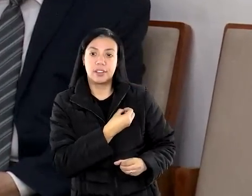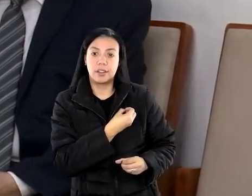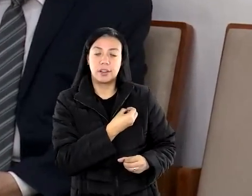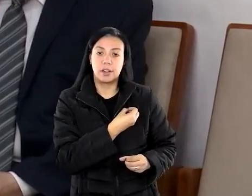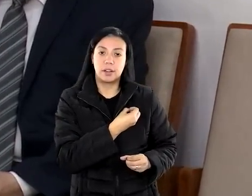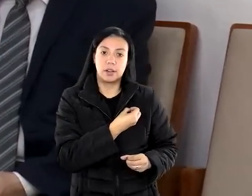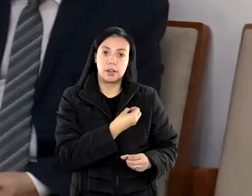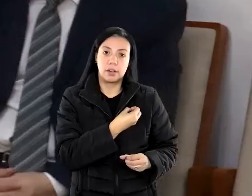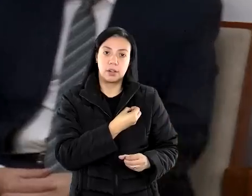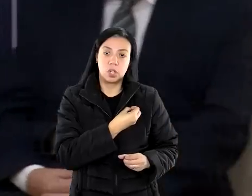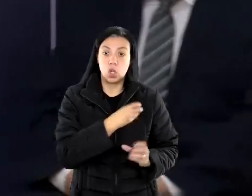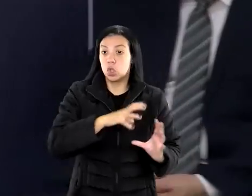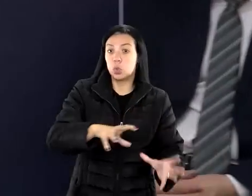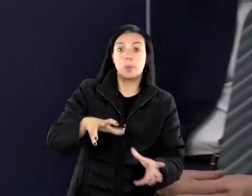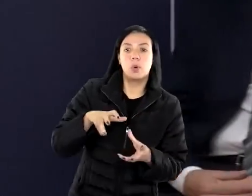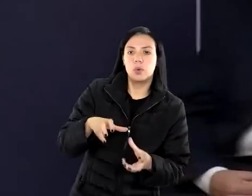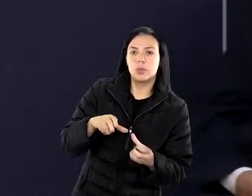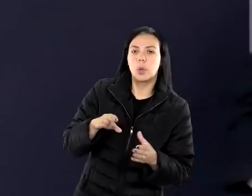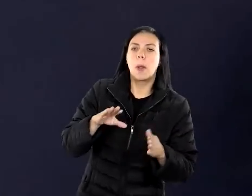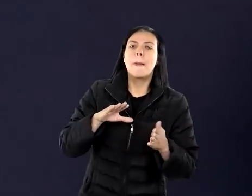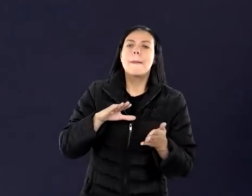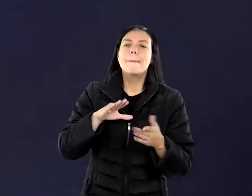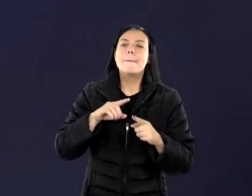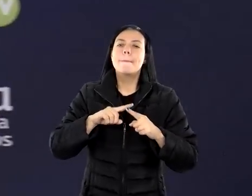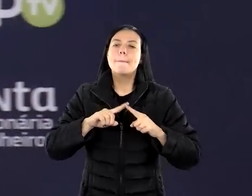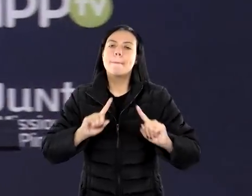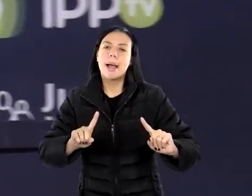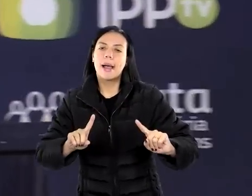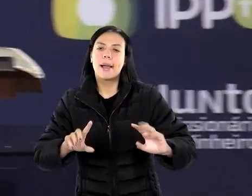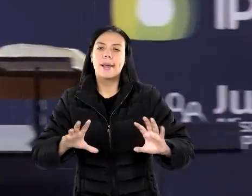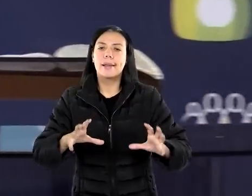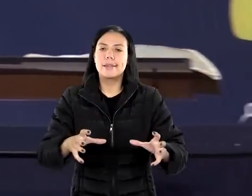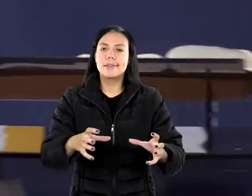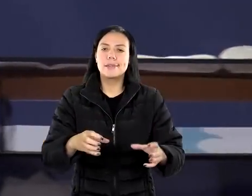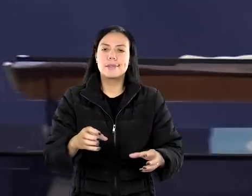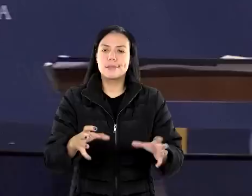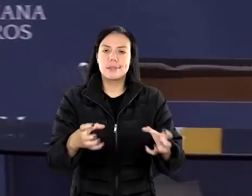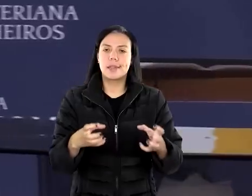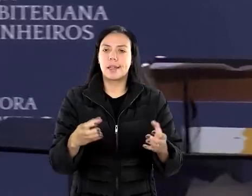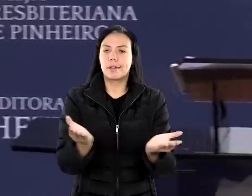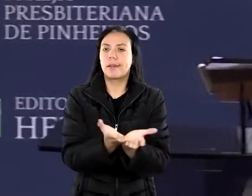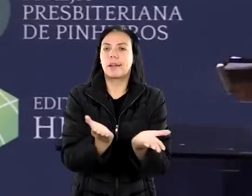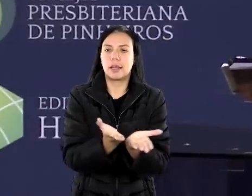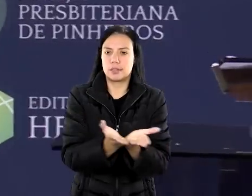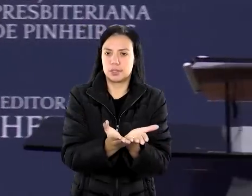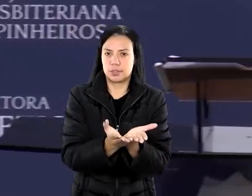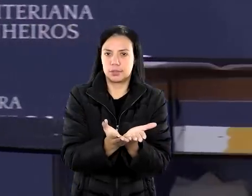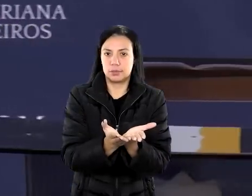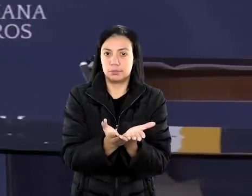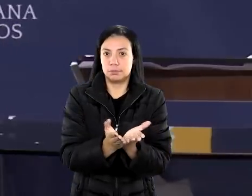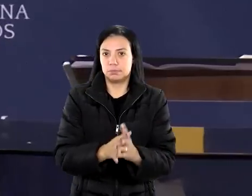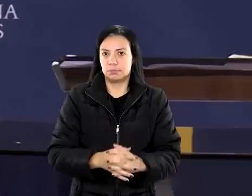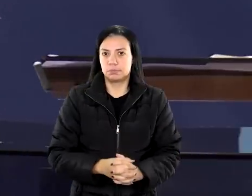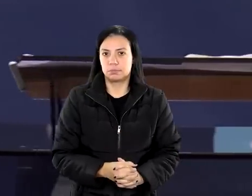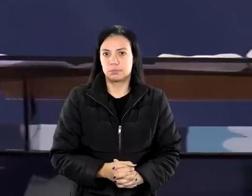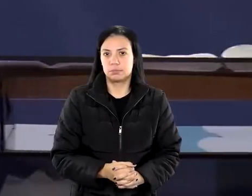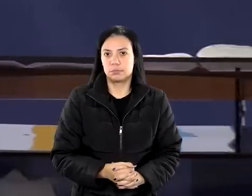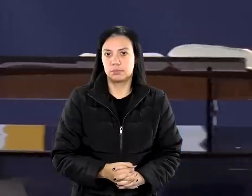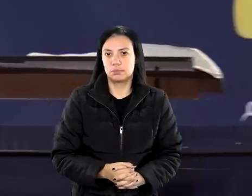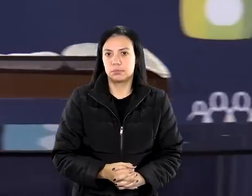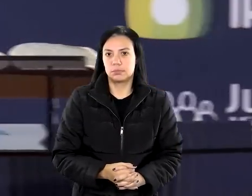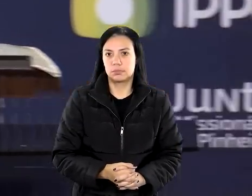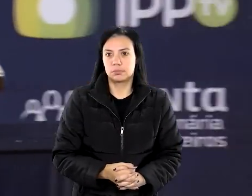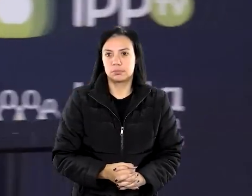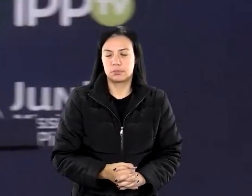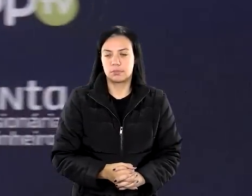filho. Ah, mas pastor, eu tenho agora, eu não sou amaziado, mas eu agora tenho, como é que é? Um documento que se chama